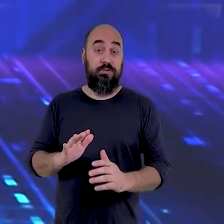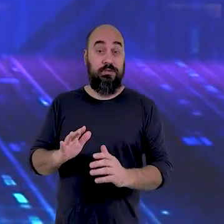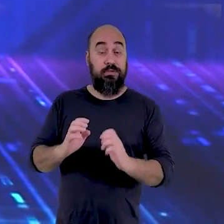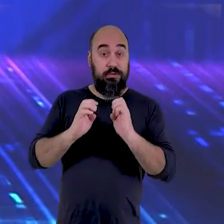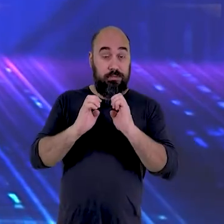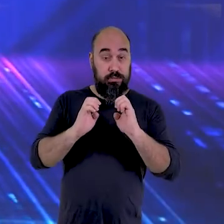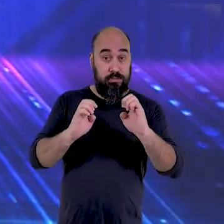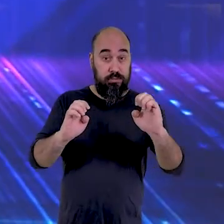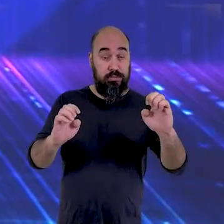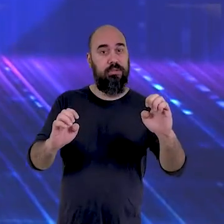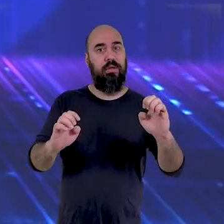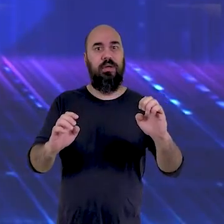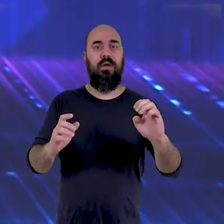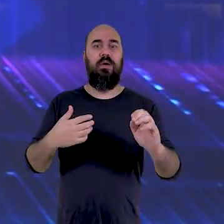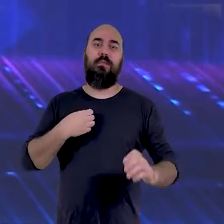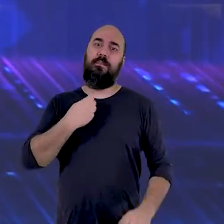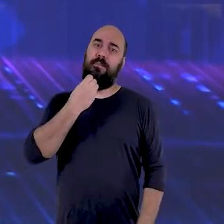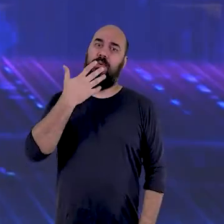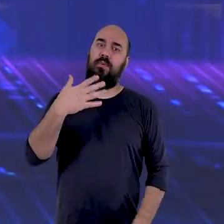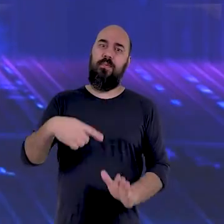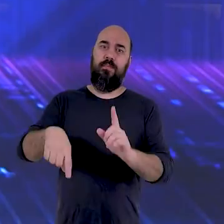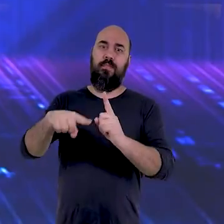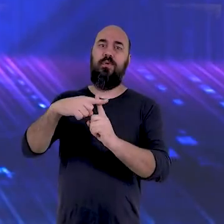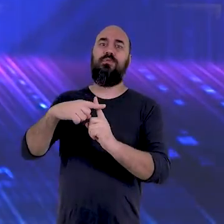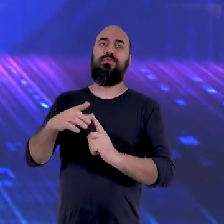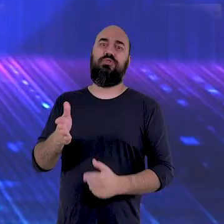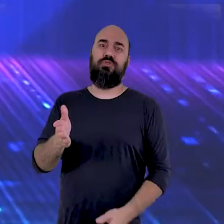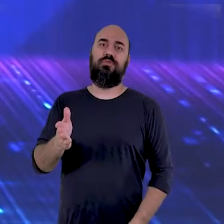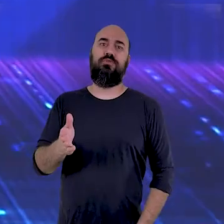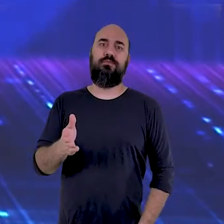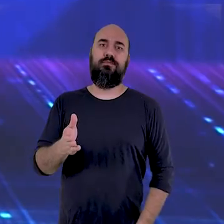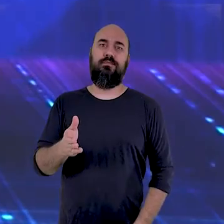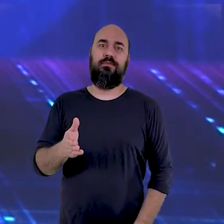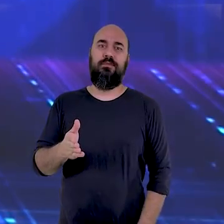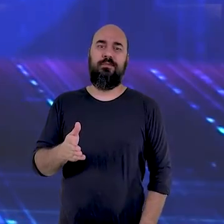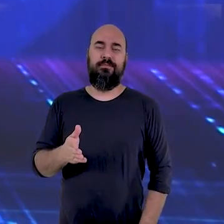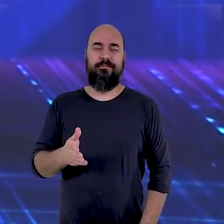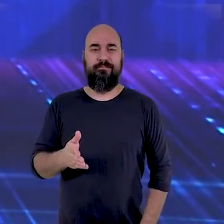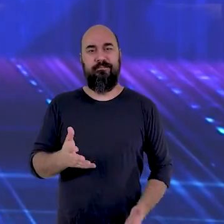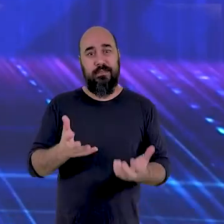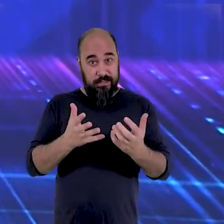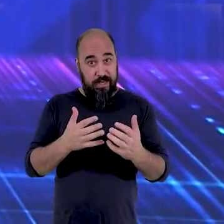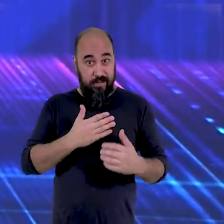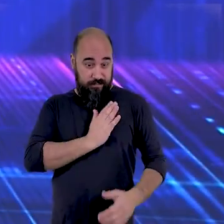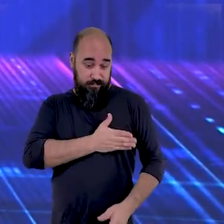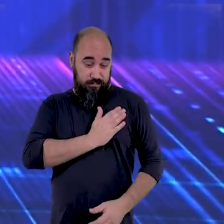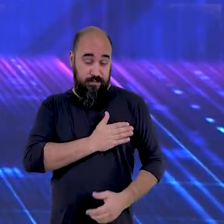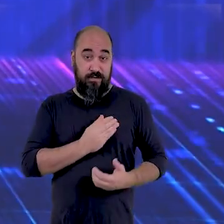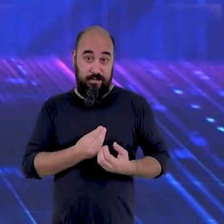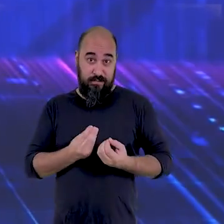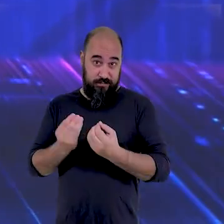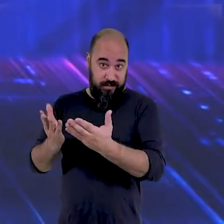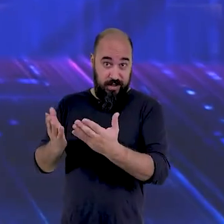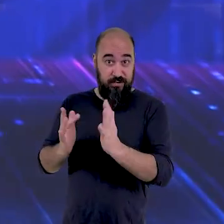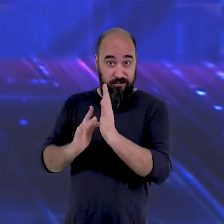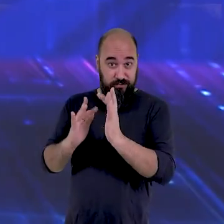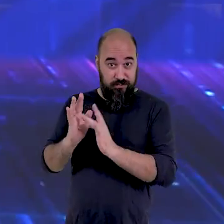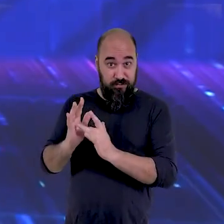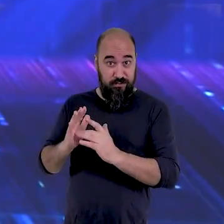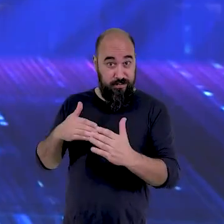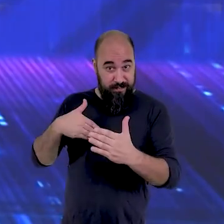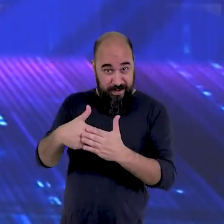volta, está nas mãos da igreja, daqueles que pregam o Evangelho. Quer você hoje entregar seu coração para Jesus? Quer se render a